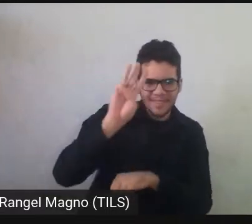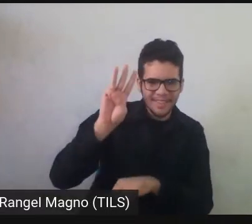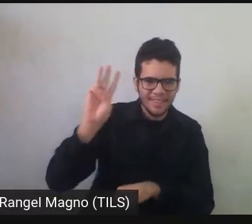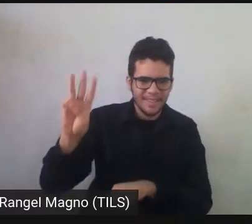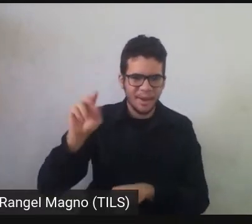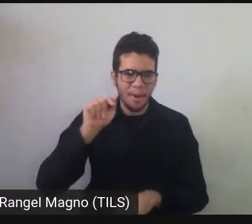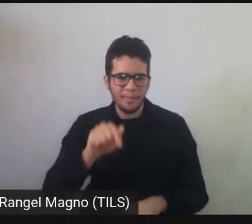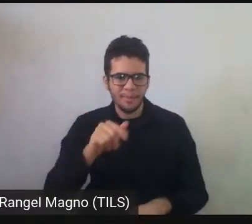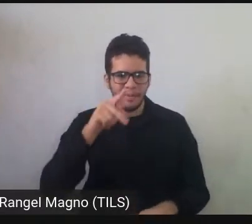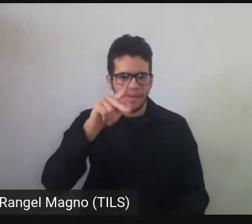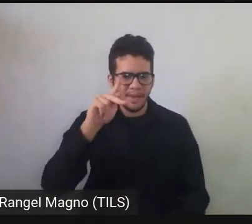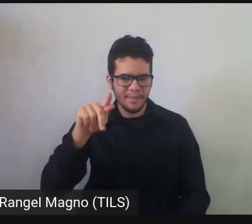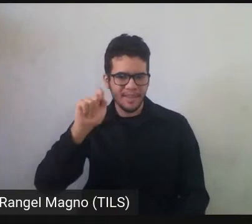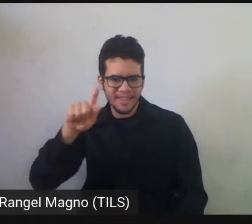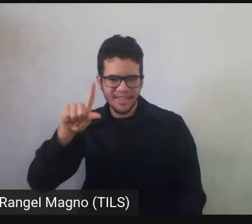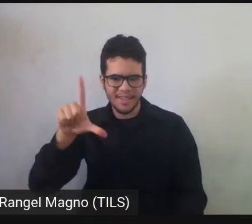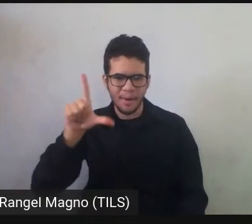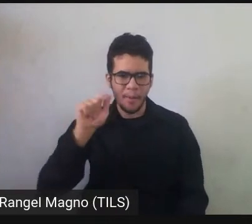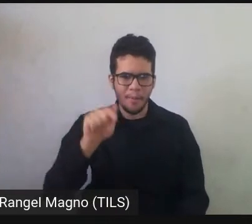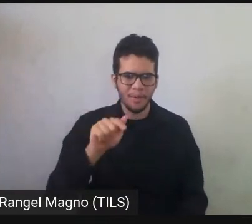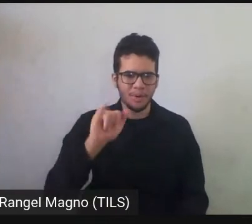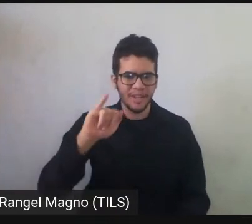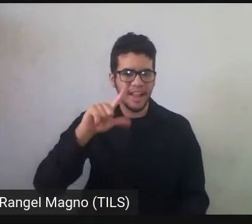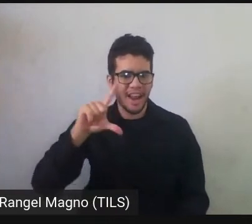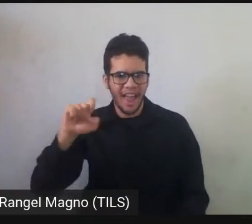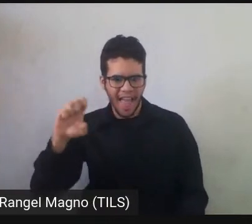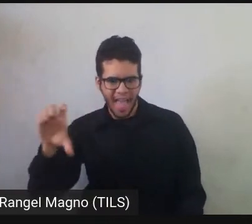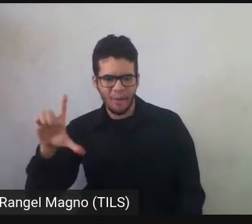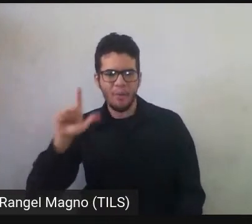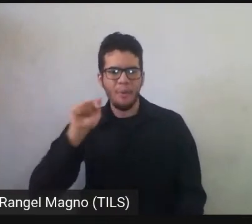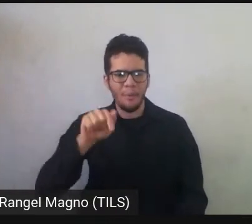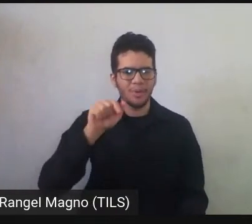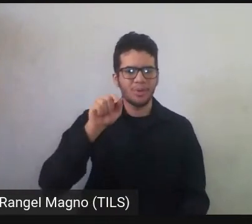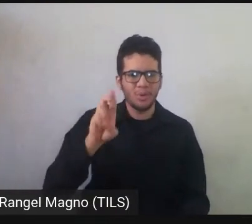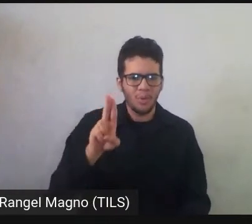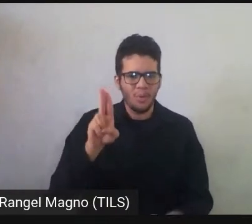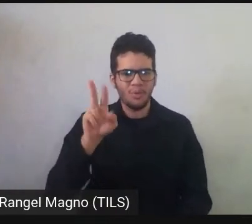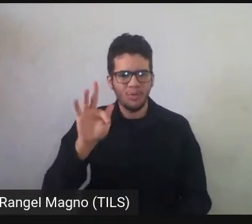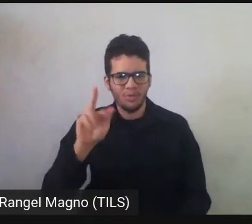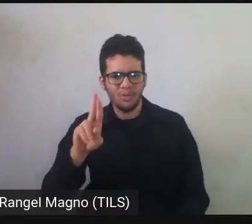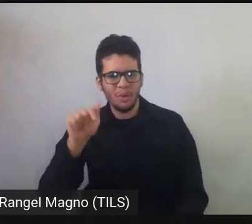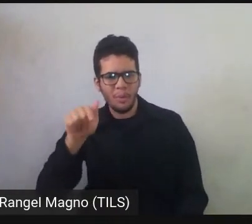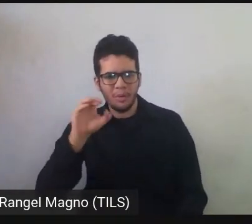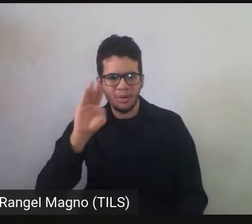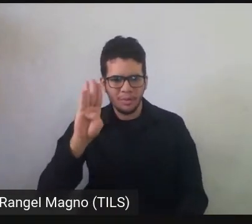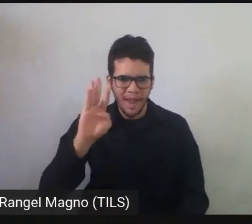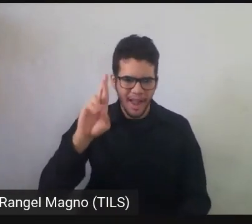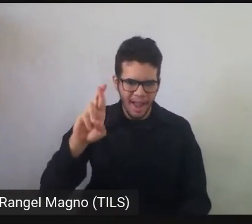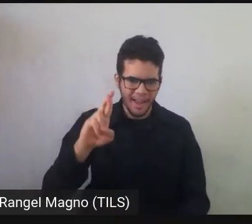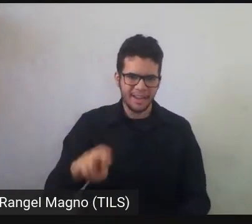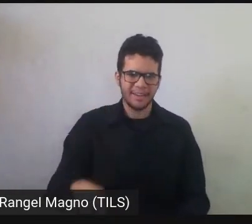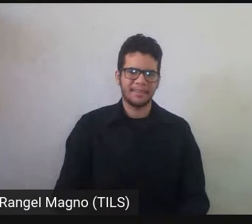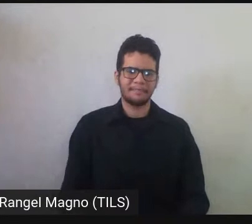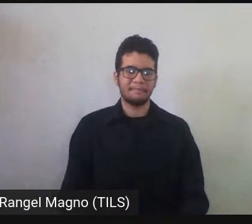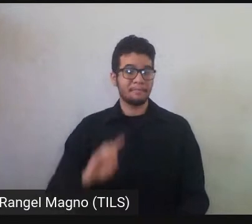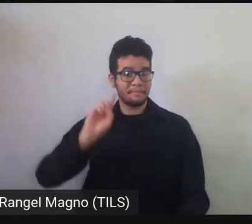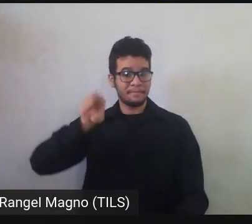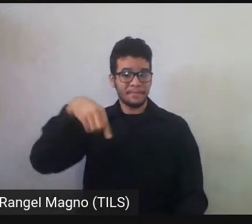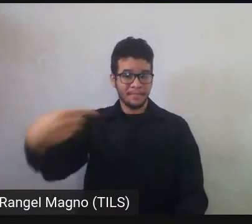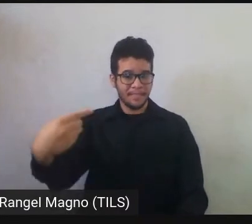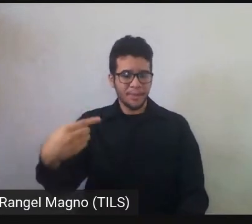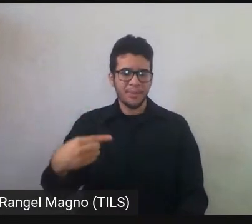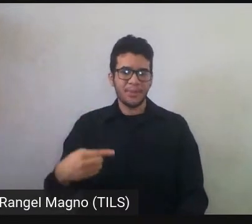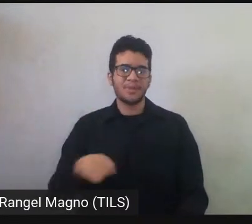.ppgel.ileo.ufo.br e a seguir nós